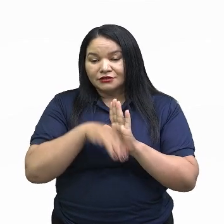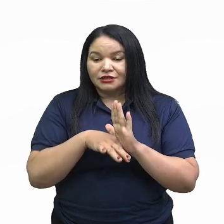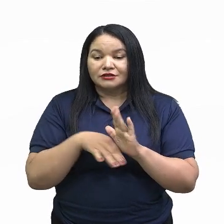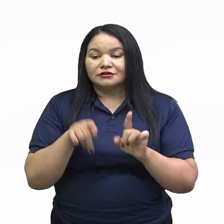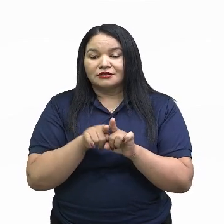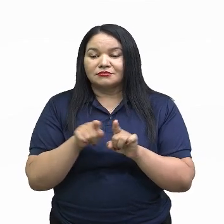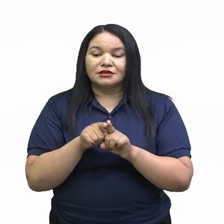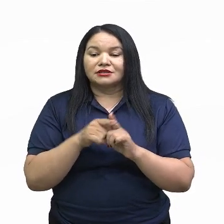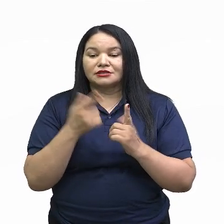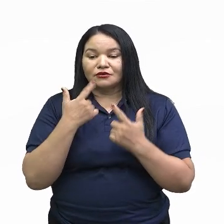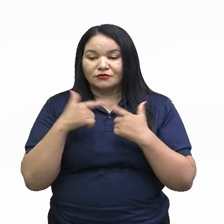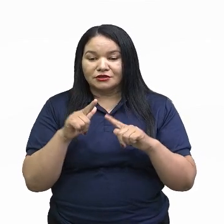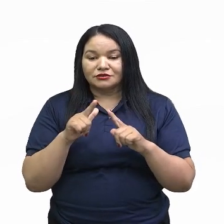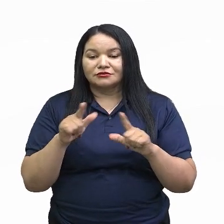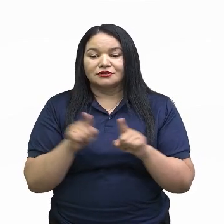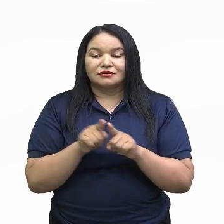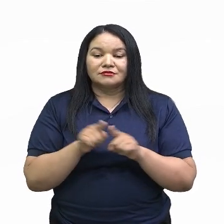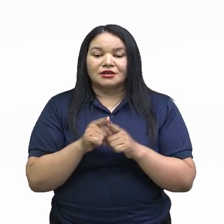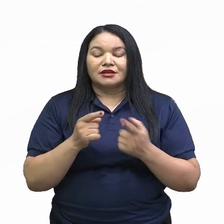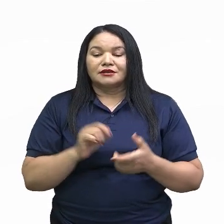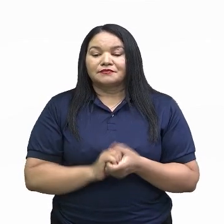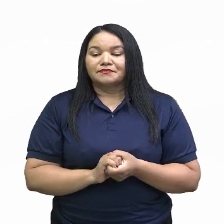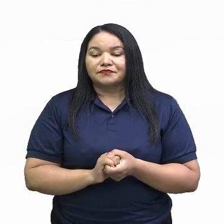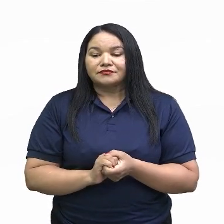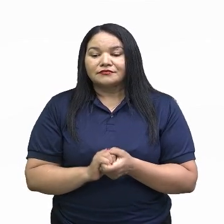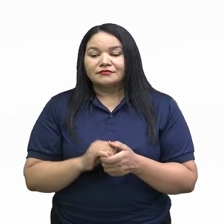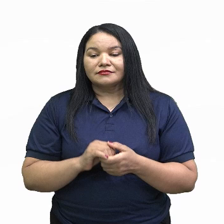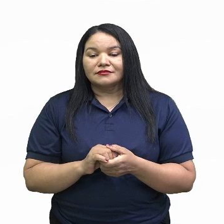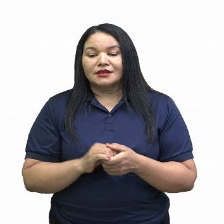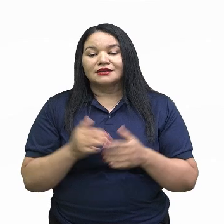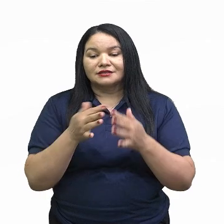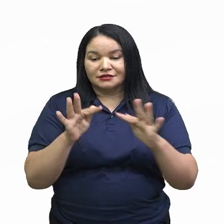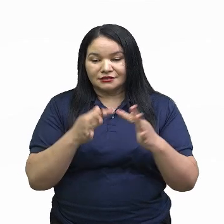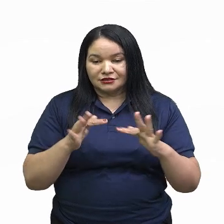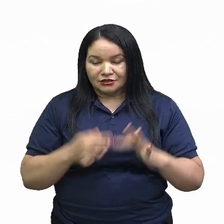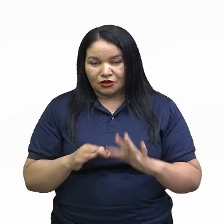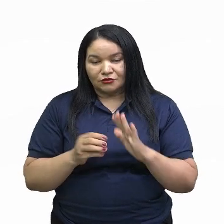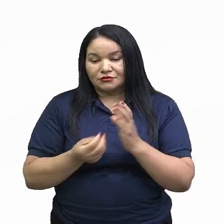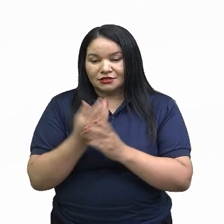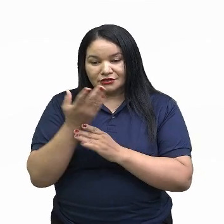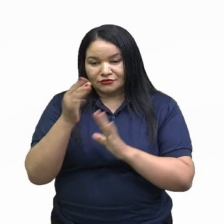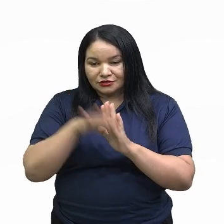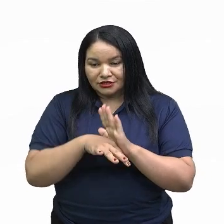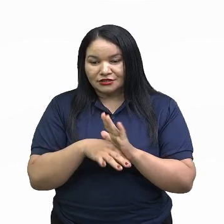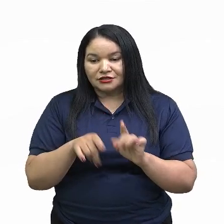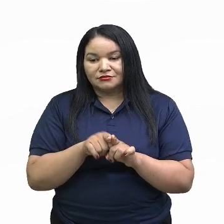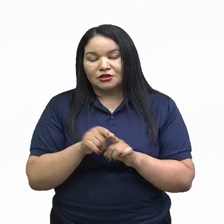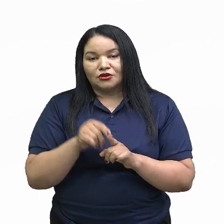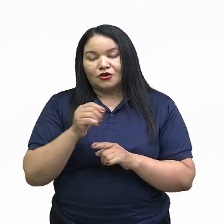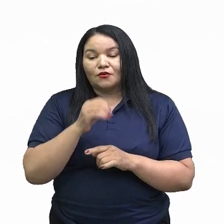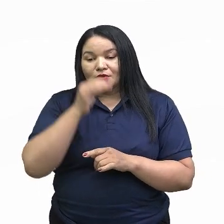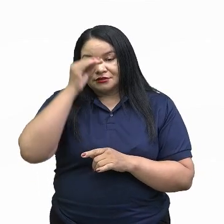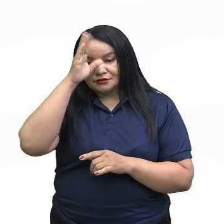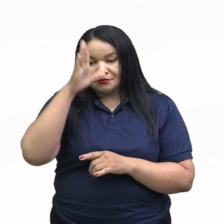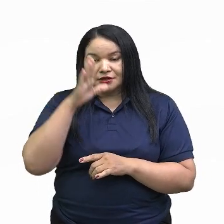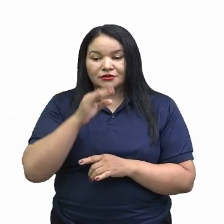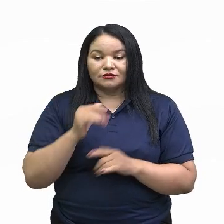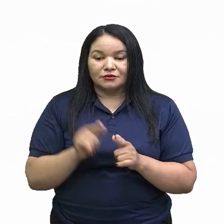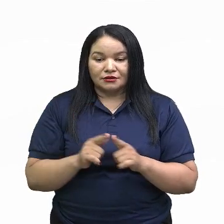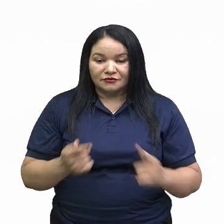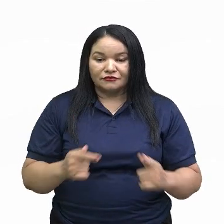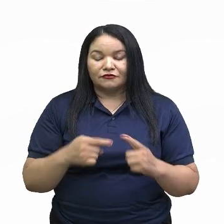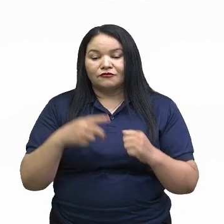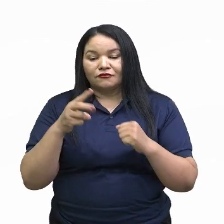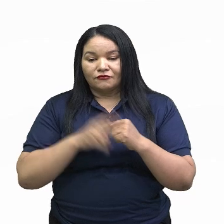e atos linguísticos, réplica, a sintaxe na produção de textos, conhecimento gramatical, verbos